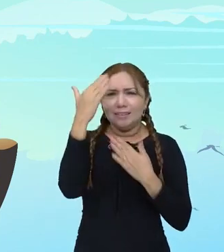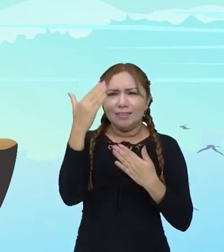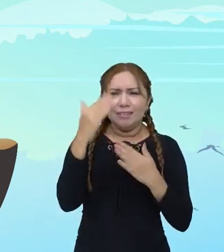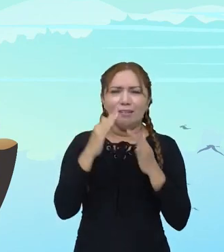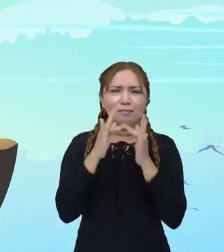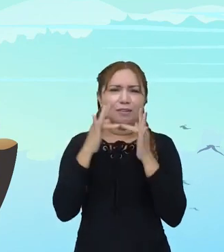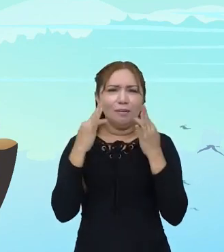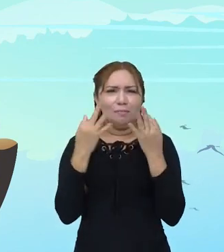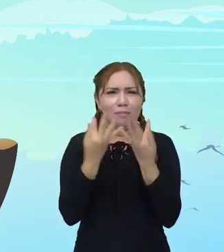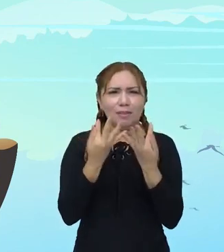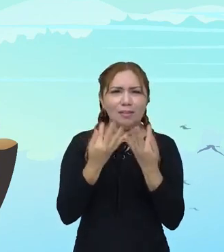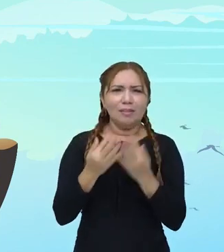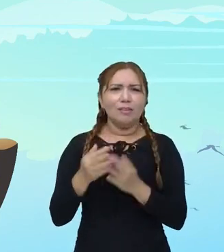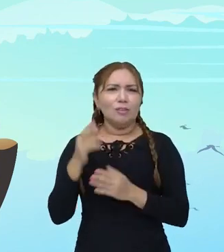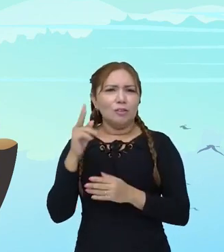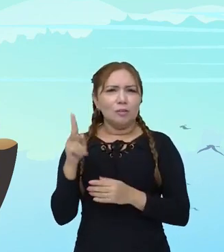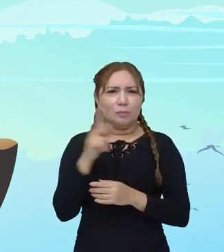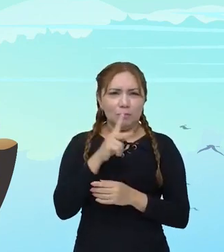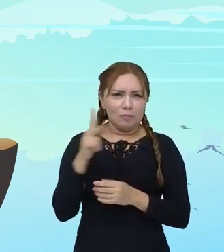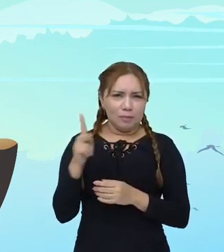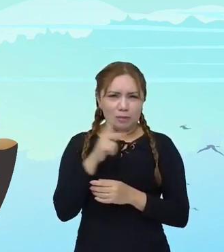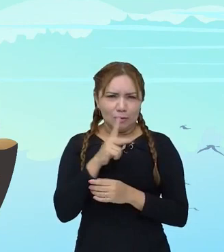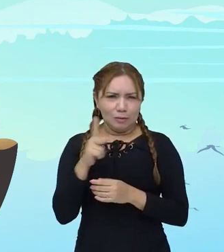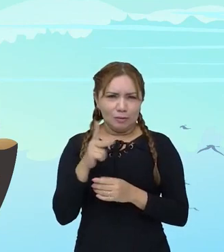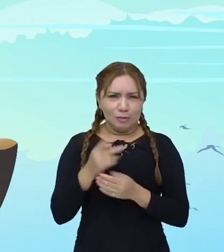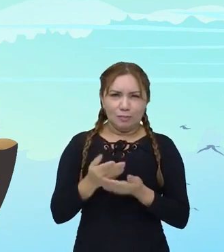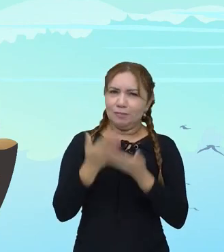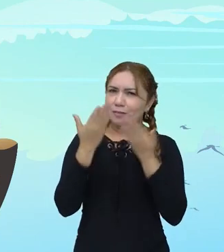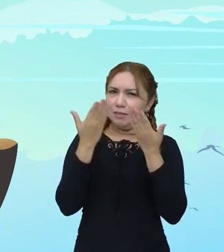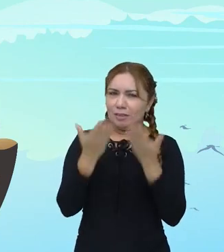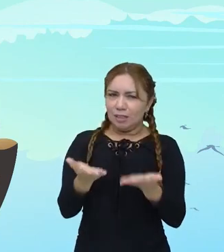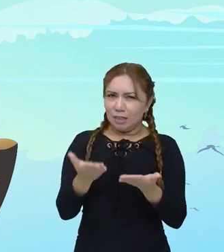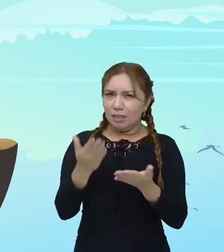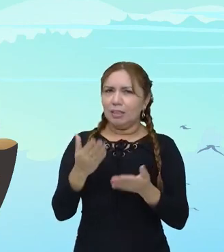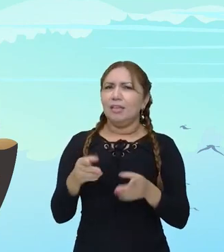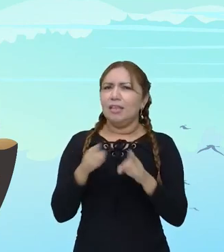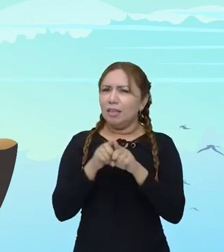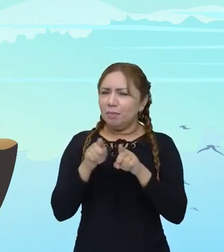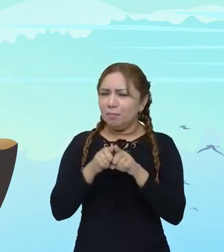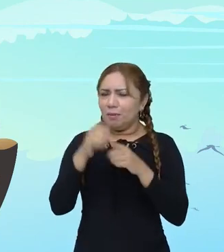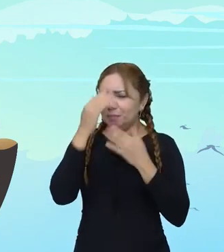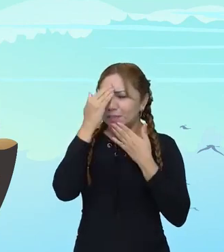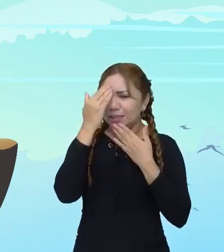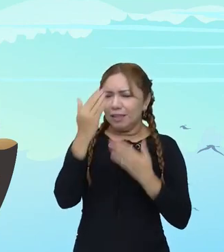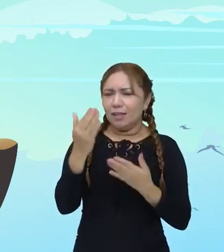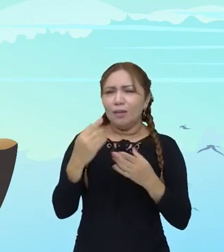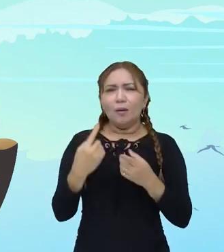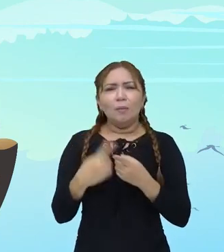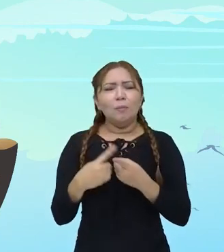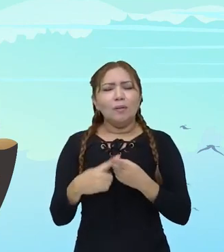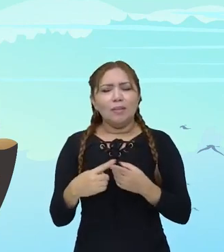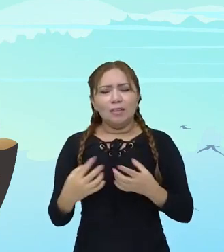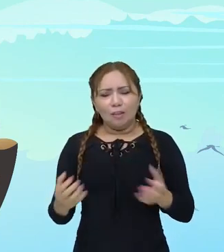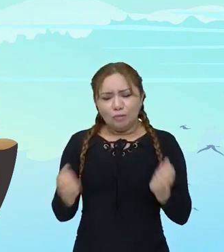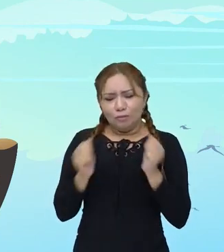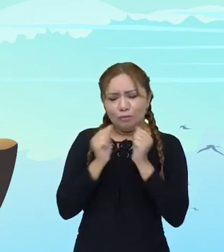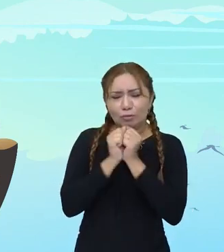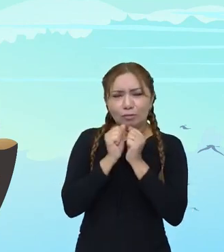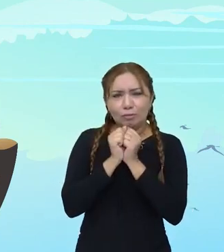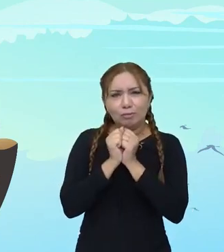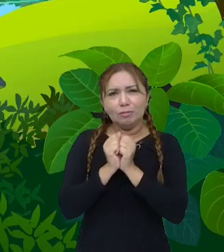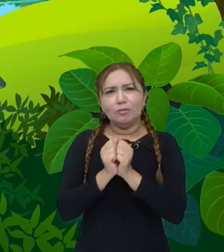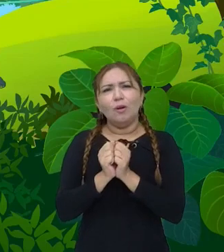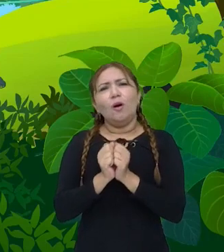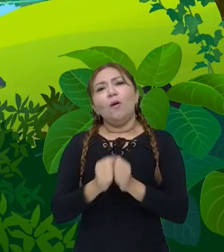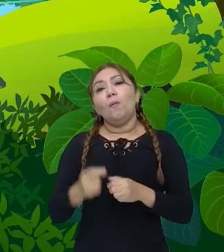pais, aos professores e principalmente vocês, crianças, por estarem juntinho conosco em mais